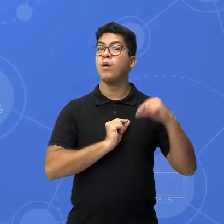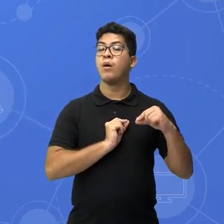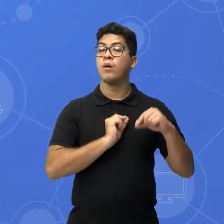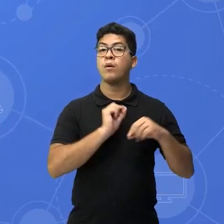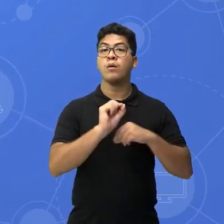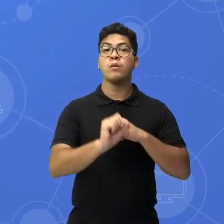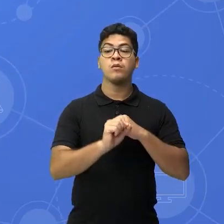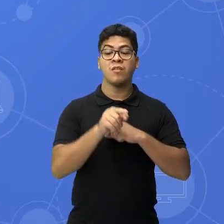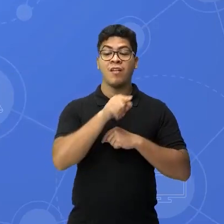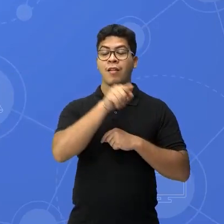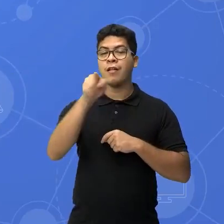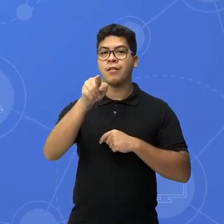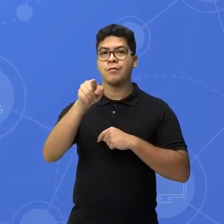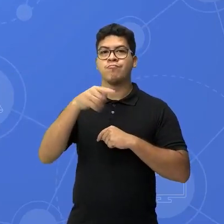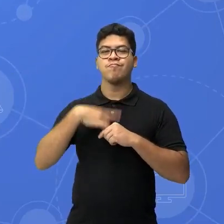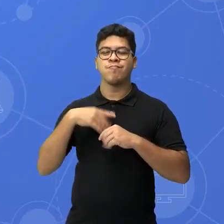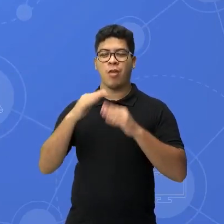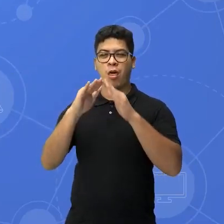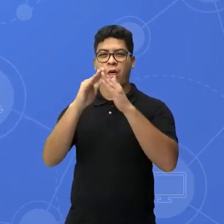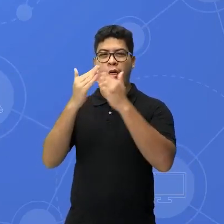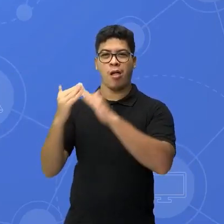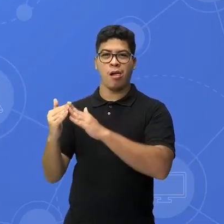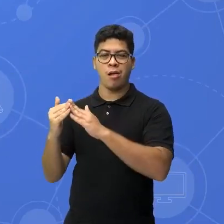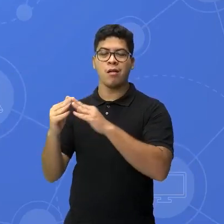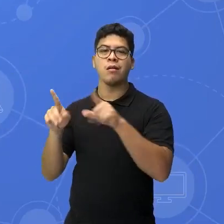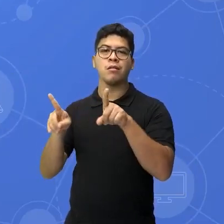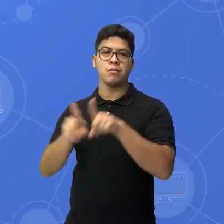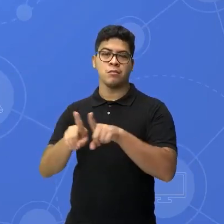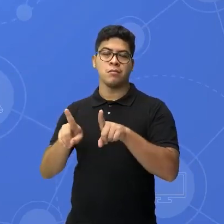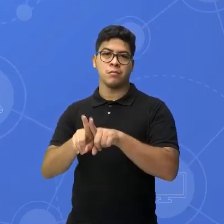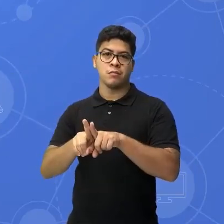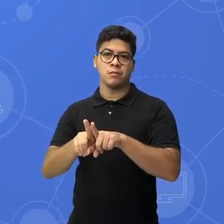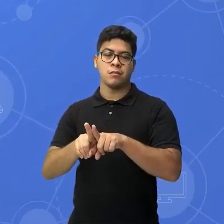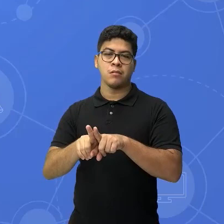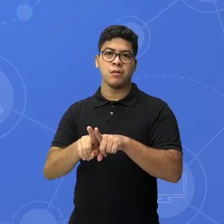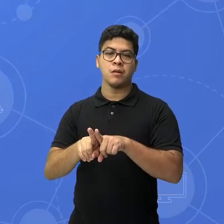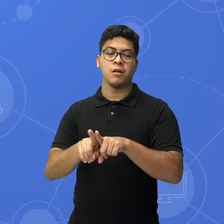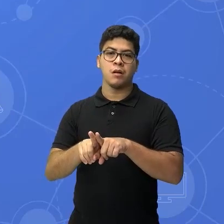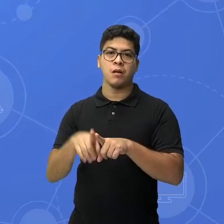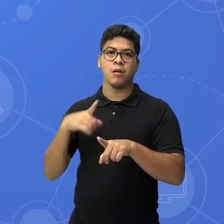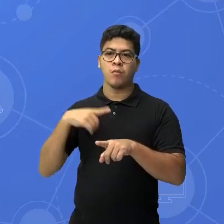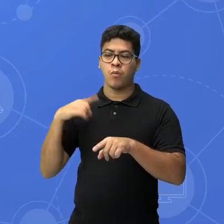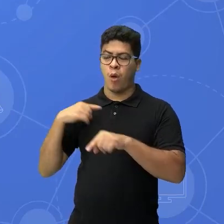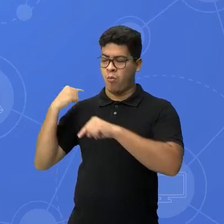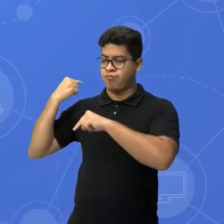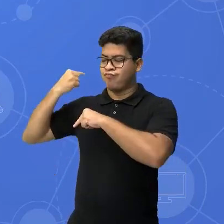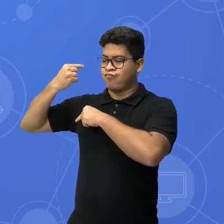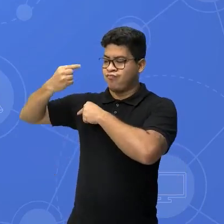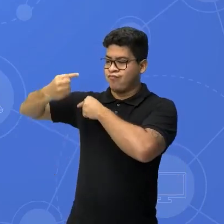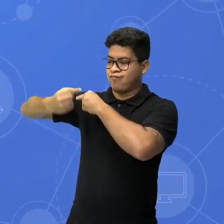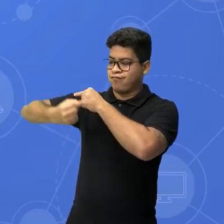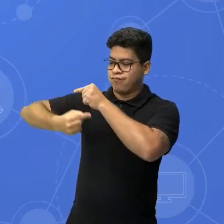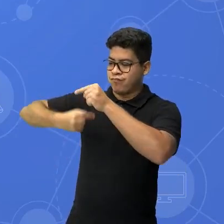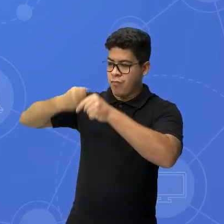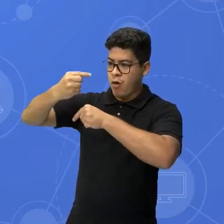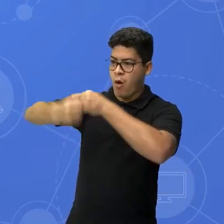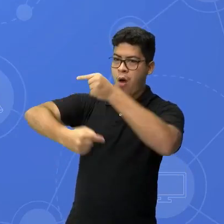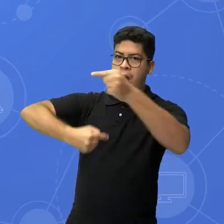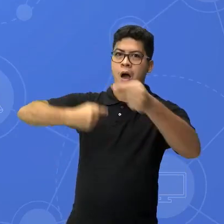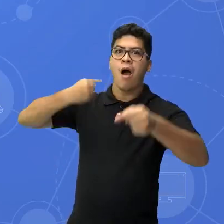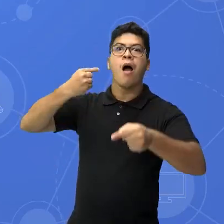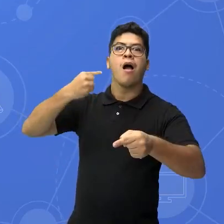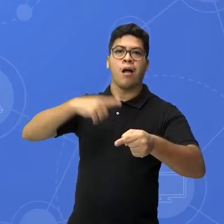para morar nas periferias das cidades. Então veja como que é como se fosse uma bola de neve, não é isso? Então a ju nossa